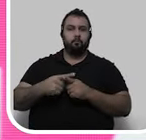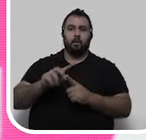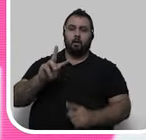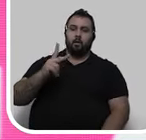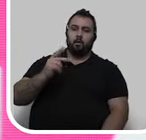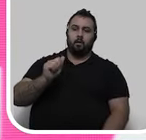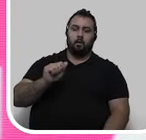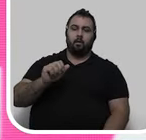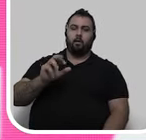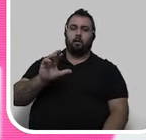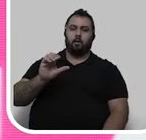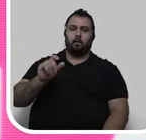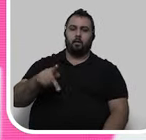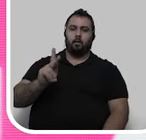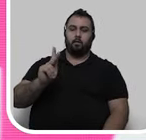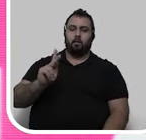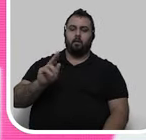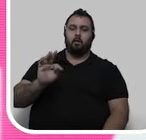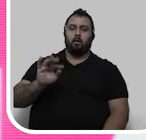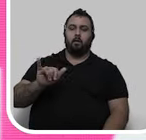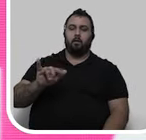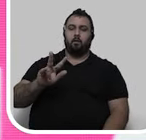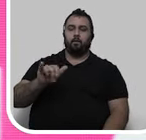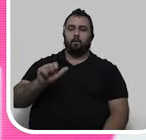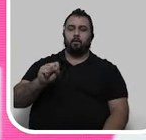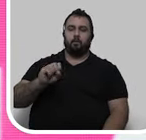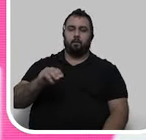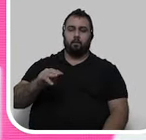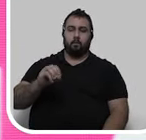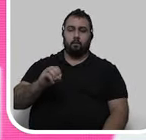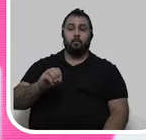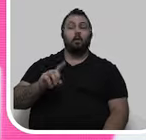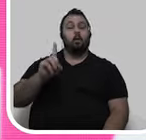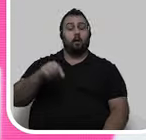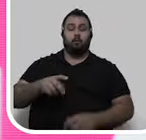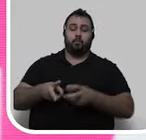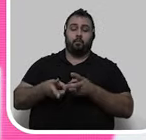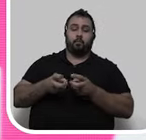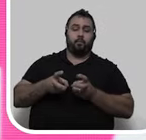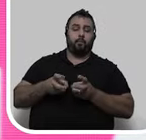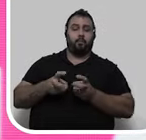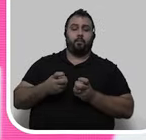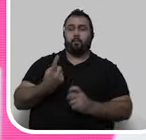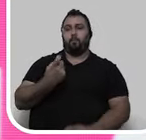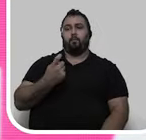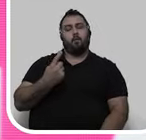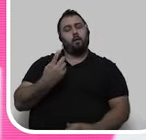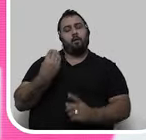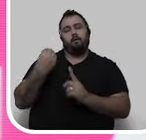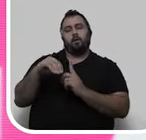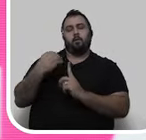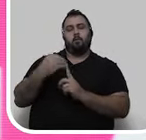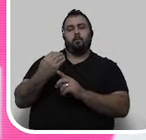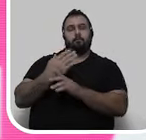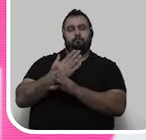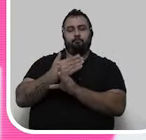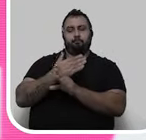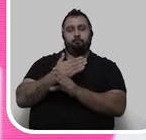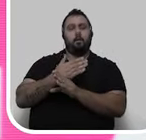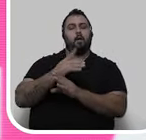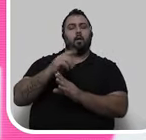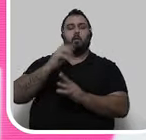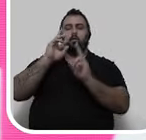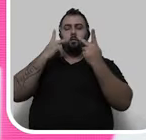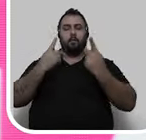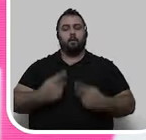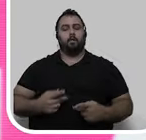hacktivismo, apesar de a gente taxar o hacker como um cara ruim, o conceito de hacktivismo é a exploração de uma possível vulnerabilidade, seja ela humana,